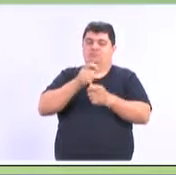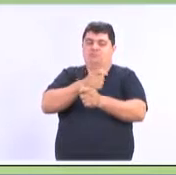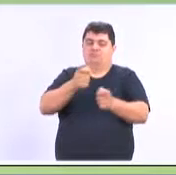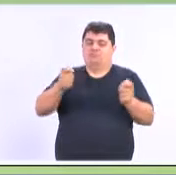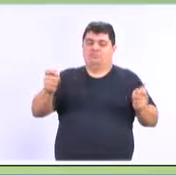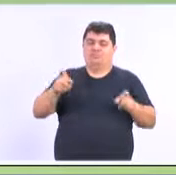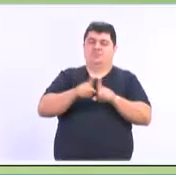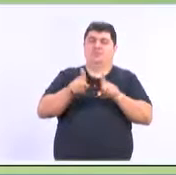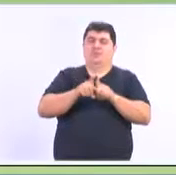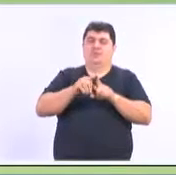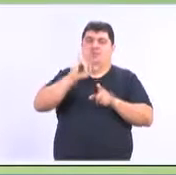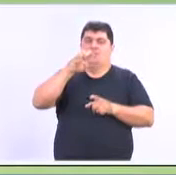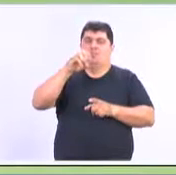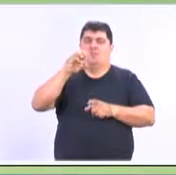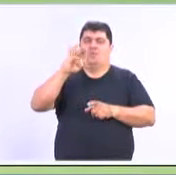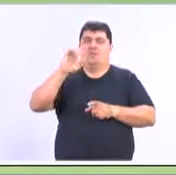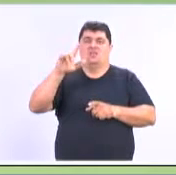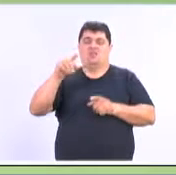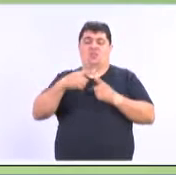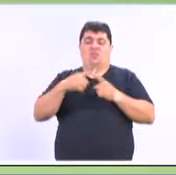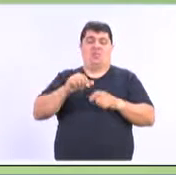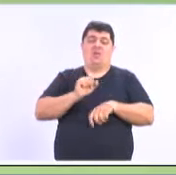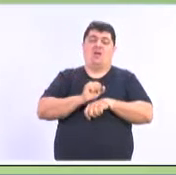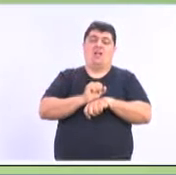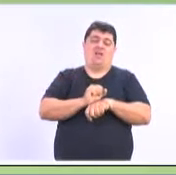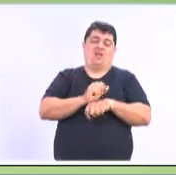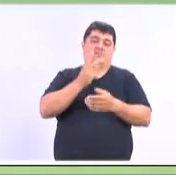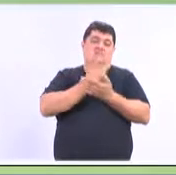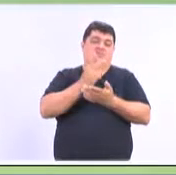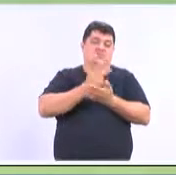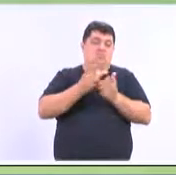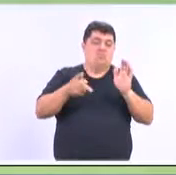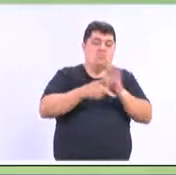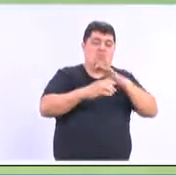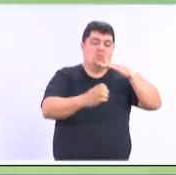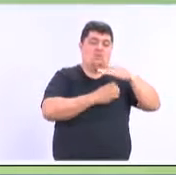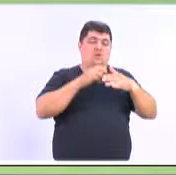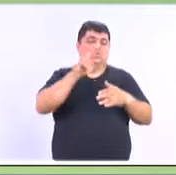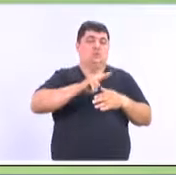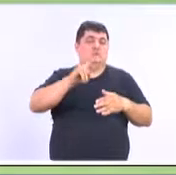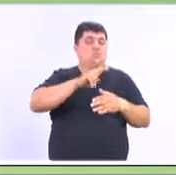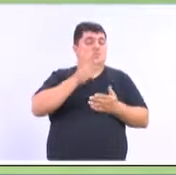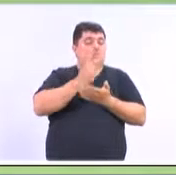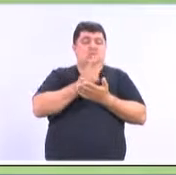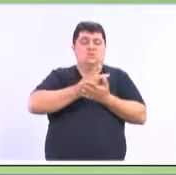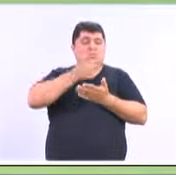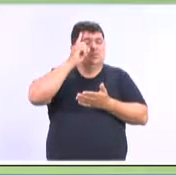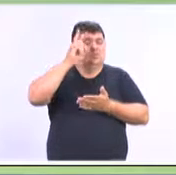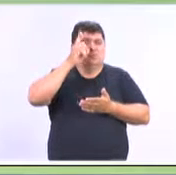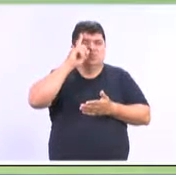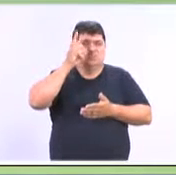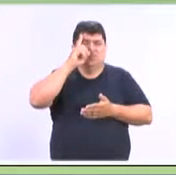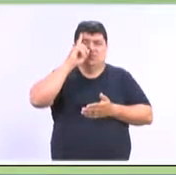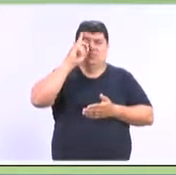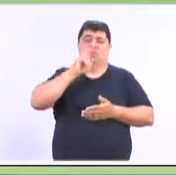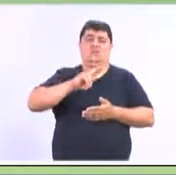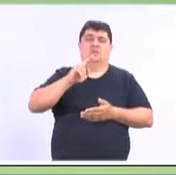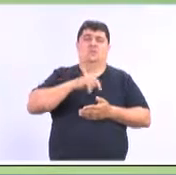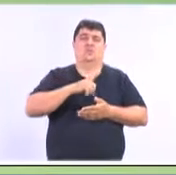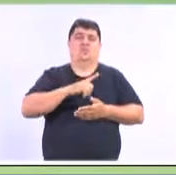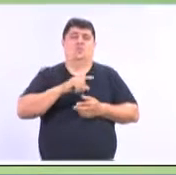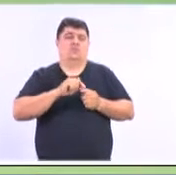o meu imobilizado, ok? O que são imobilizados? Bens com características permanentes,